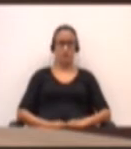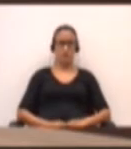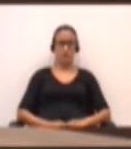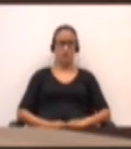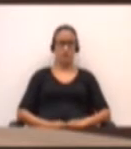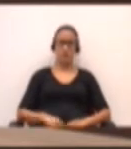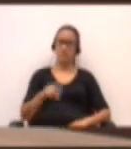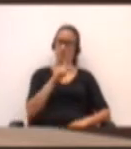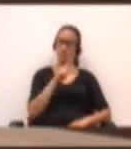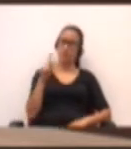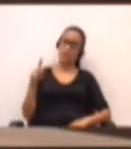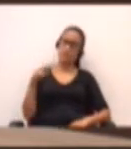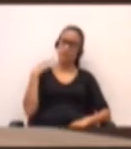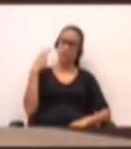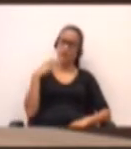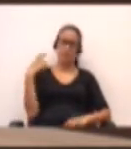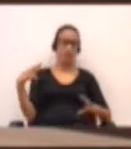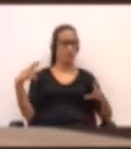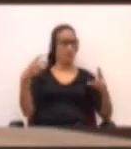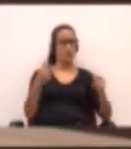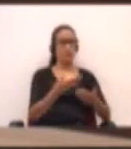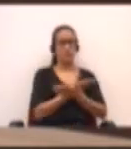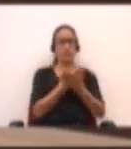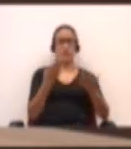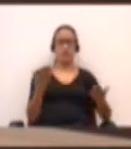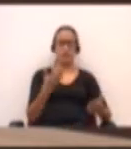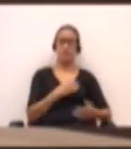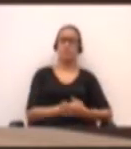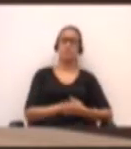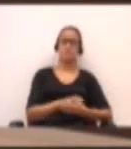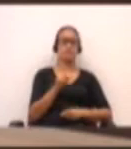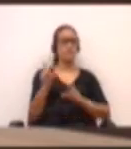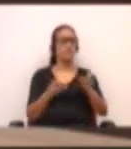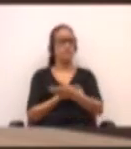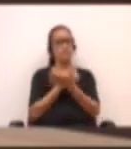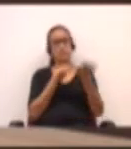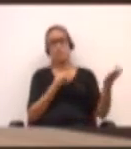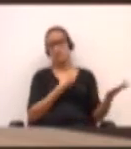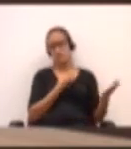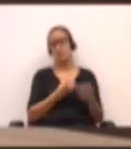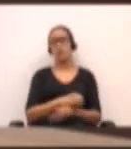Senhor presidente, nobres colegas, público presente,